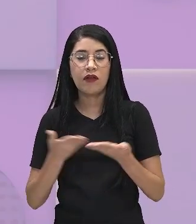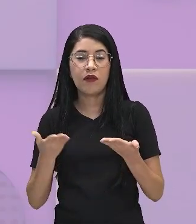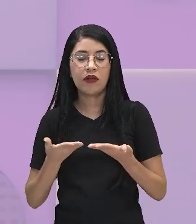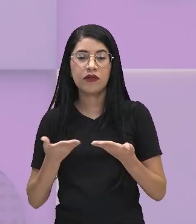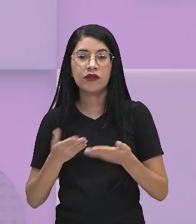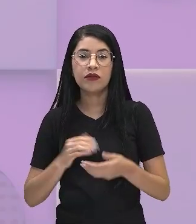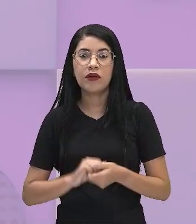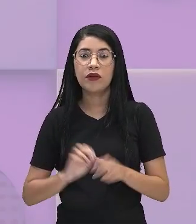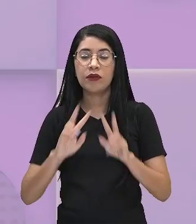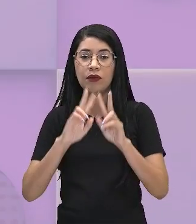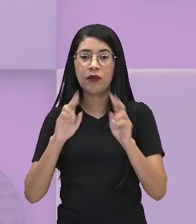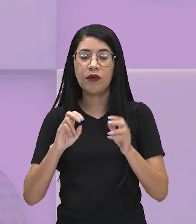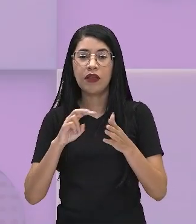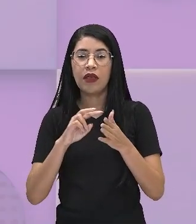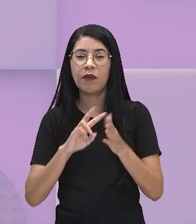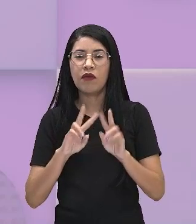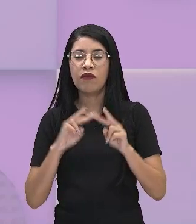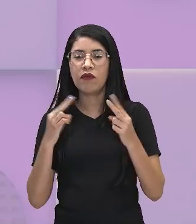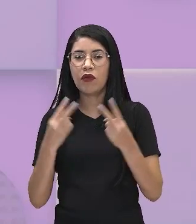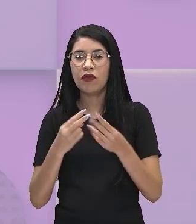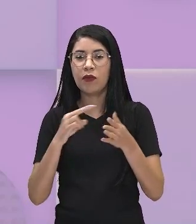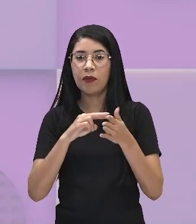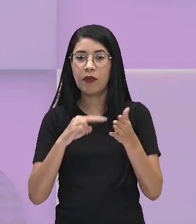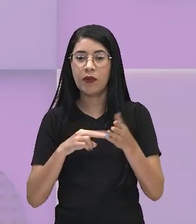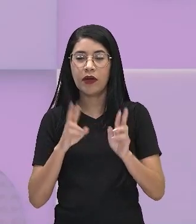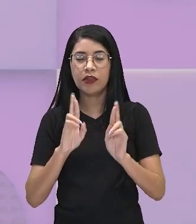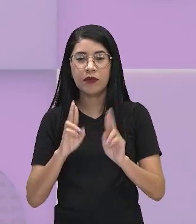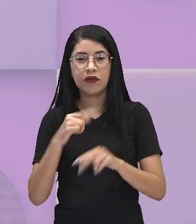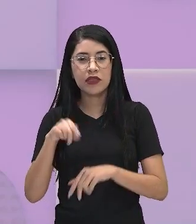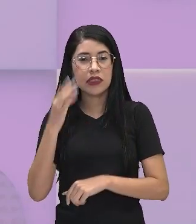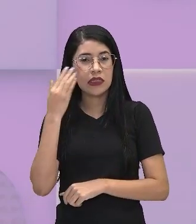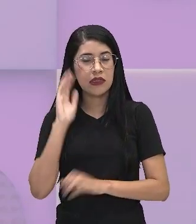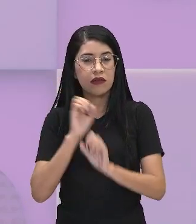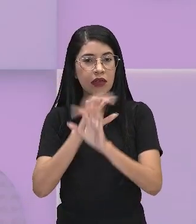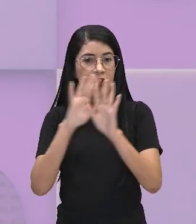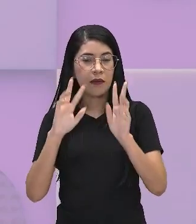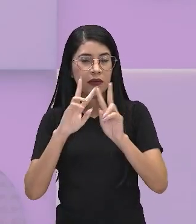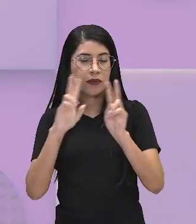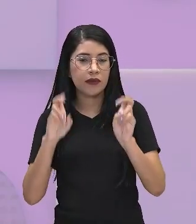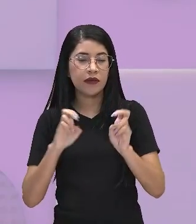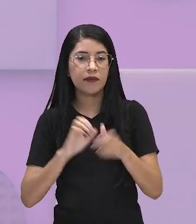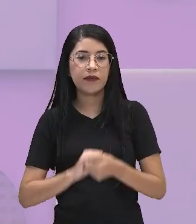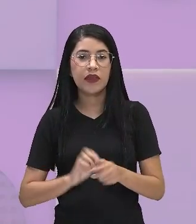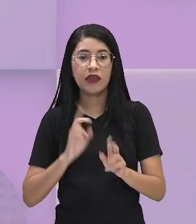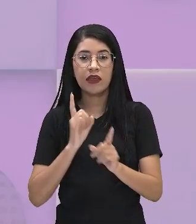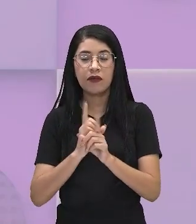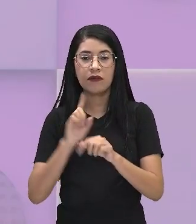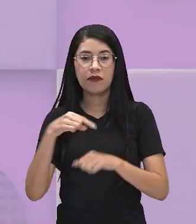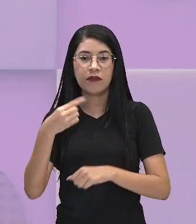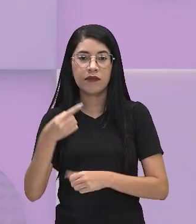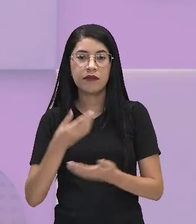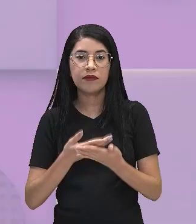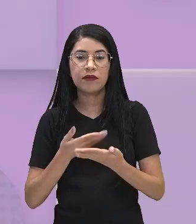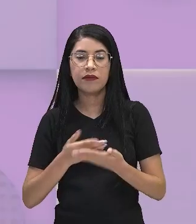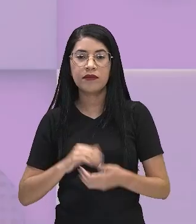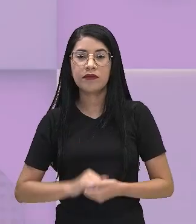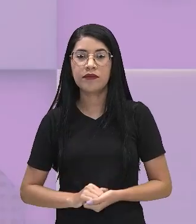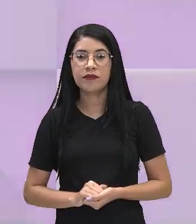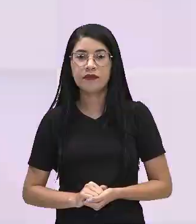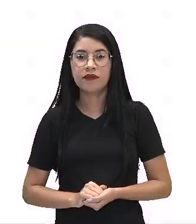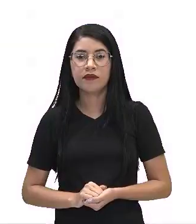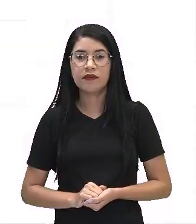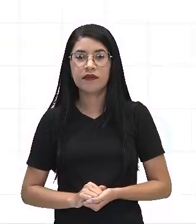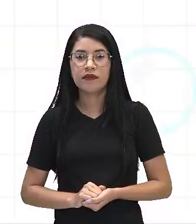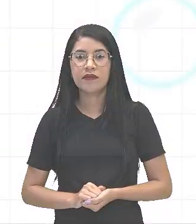nossa aula sobre volume de prisma. Espero que tenham compreendido aí sobre esse conteúdo e eu encontro vocês numa próxima aula.